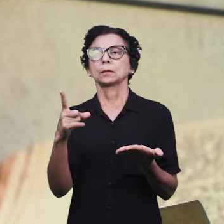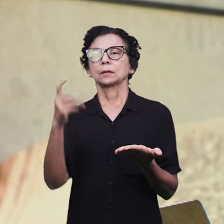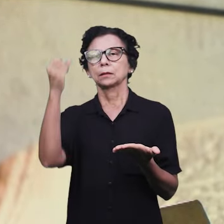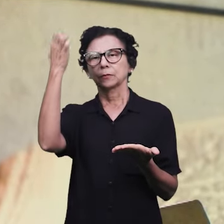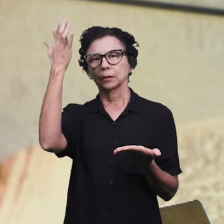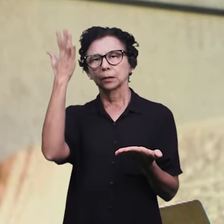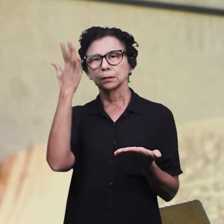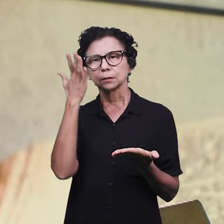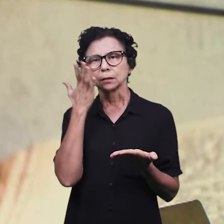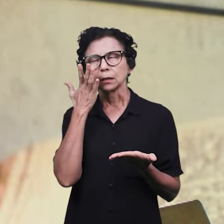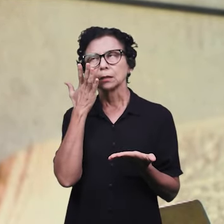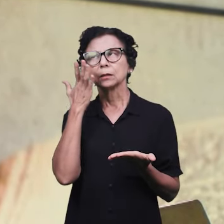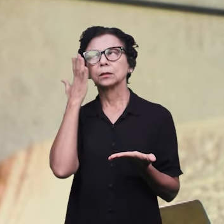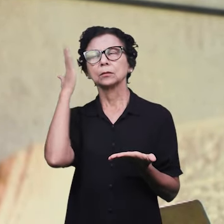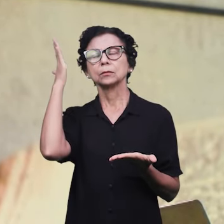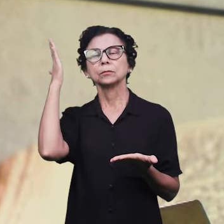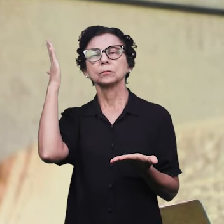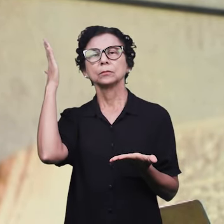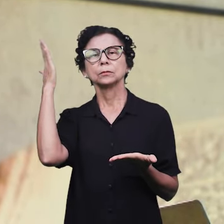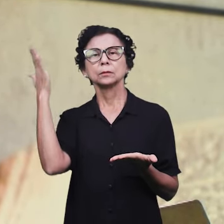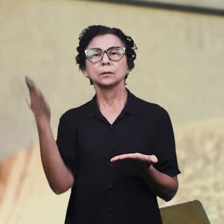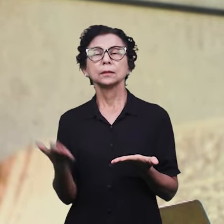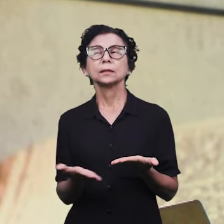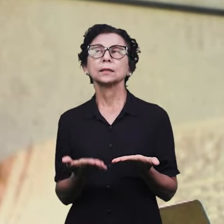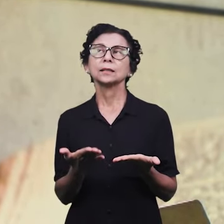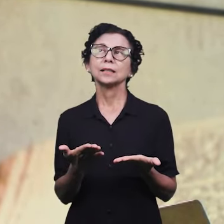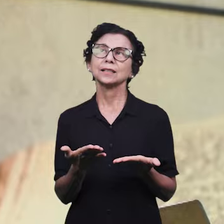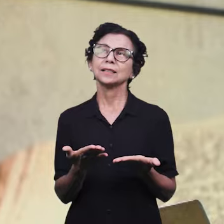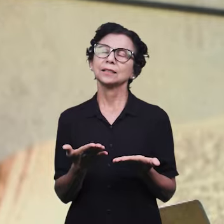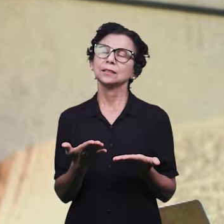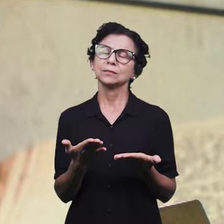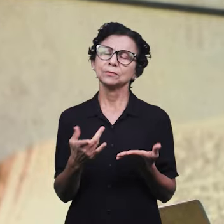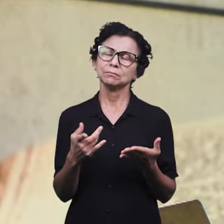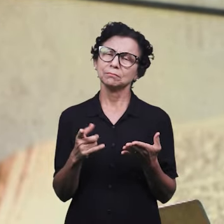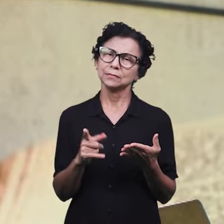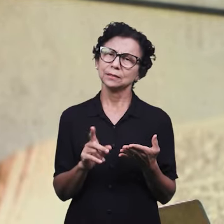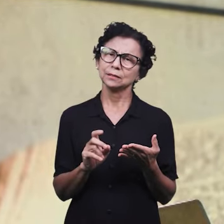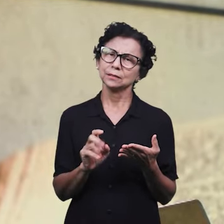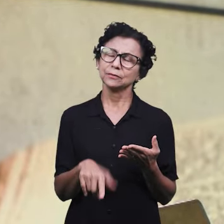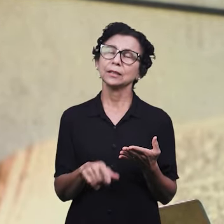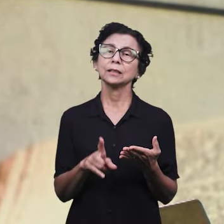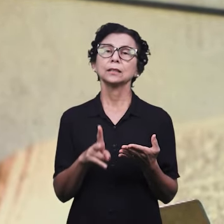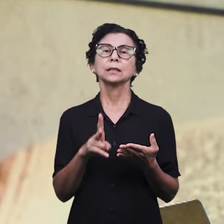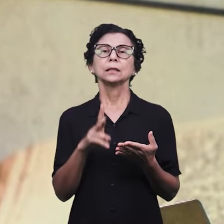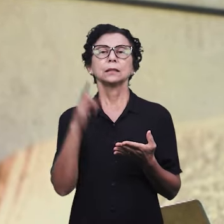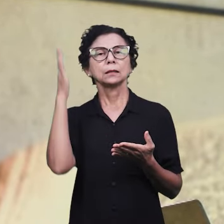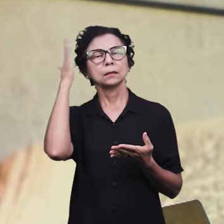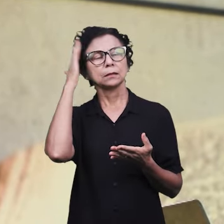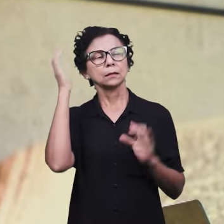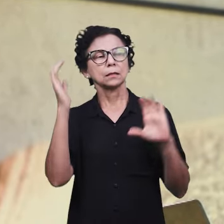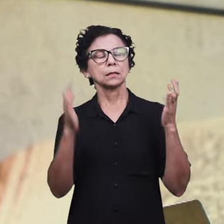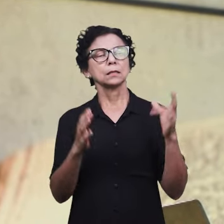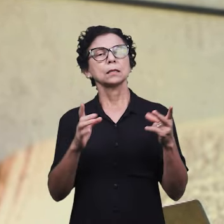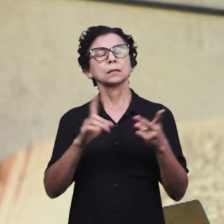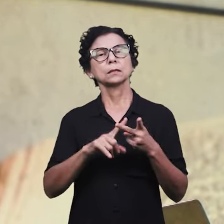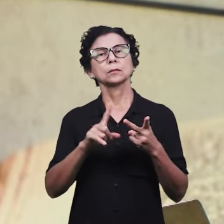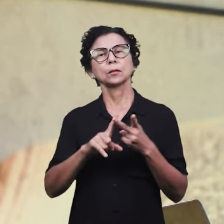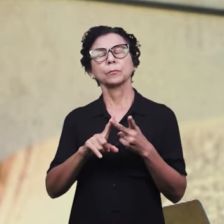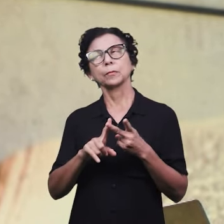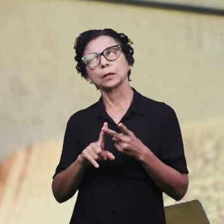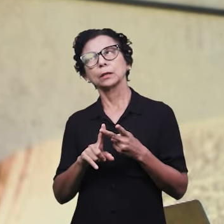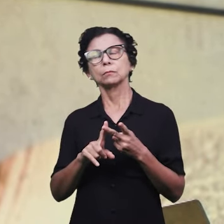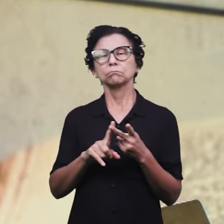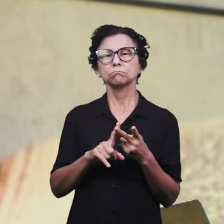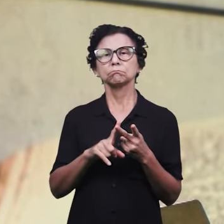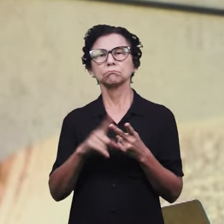ciência diz, mas ele nunca vai perder aquilo que é espiritual. Porque aí, quando eu vou para o espiritual, algumas coisas que a